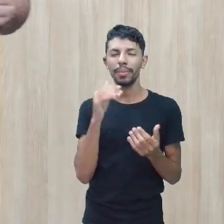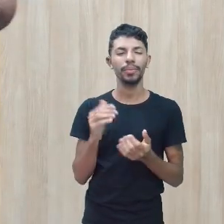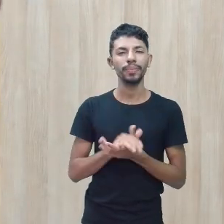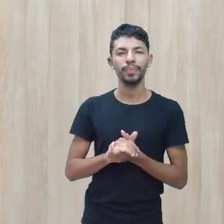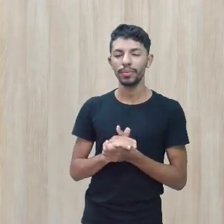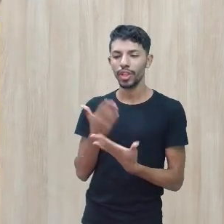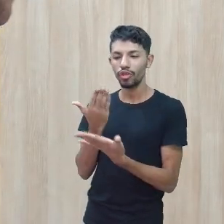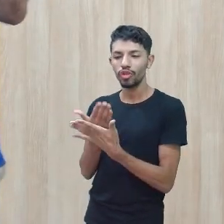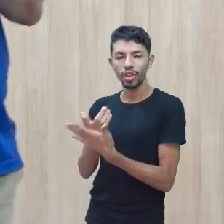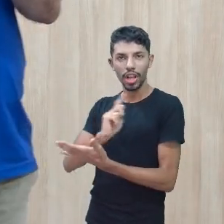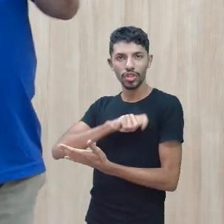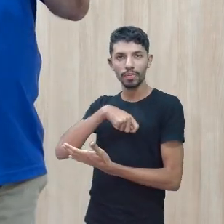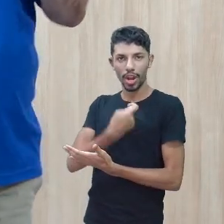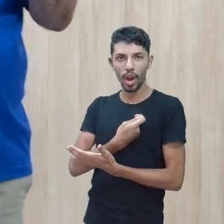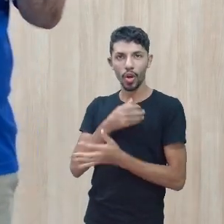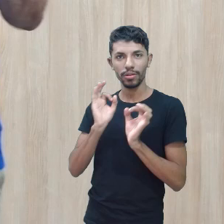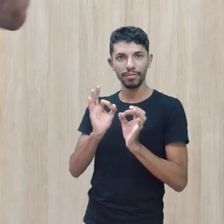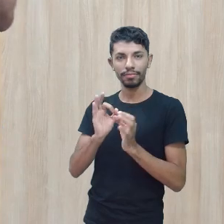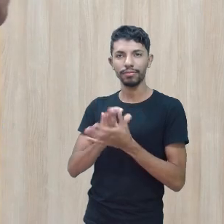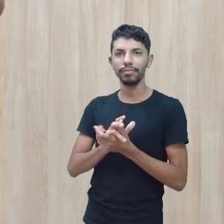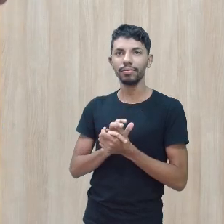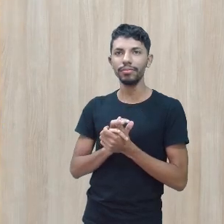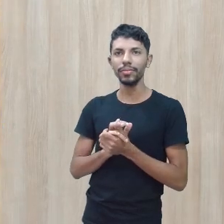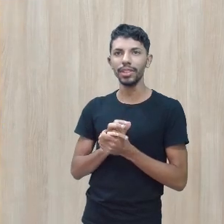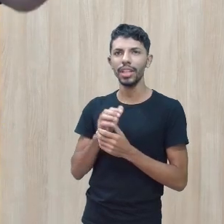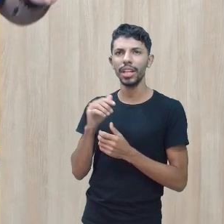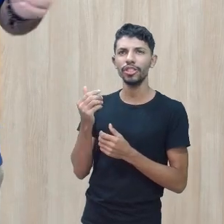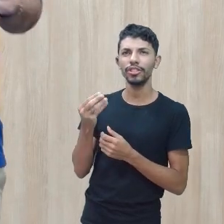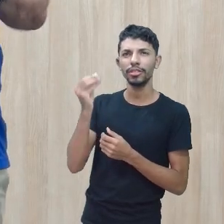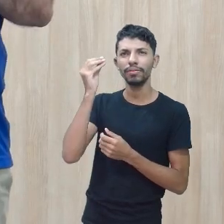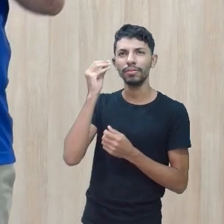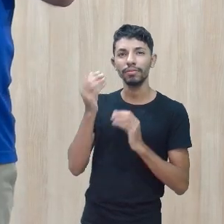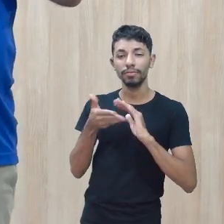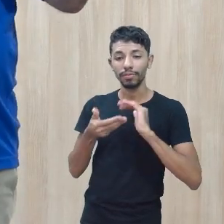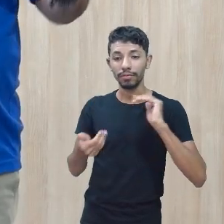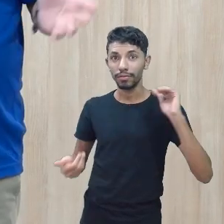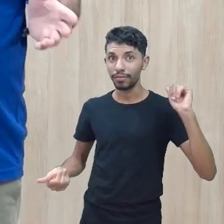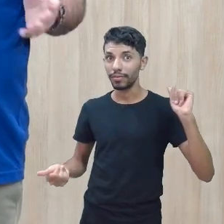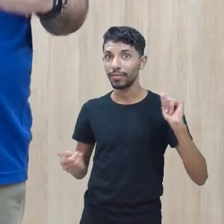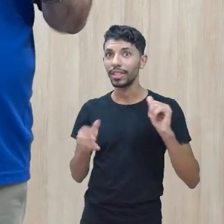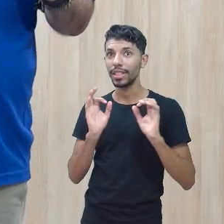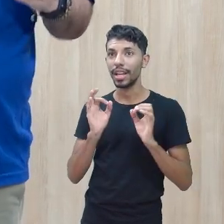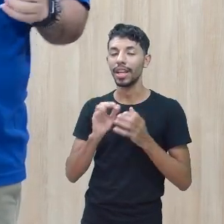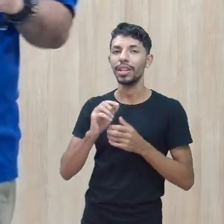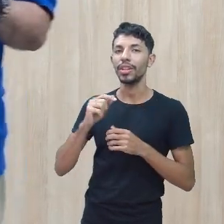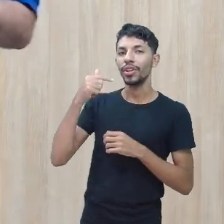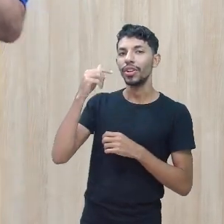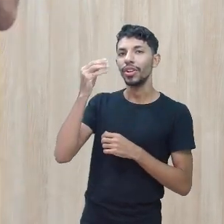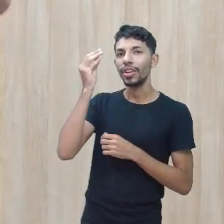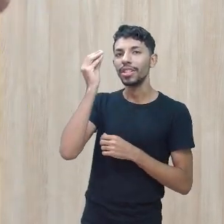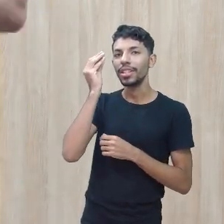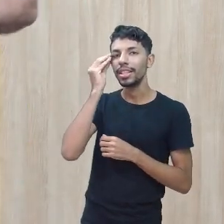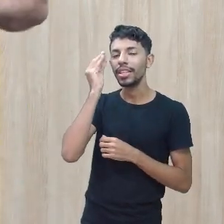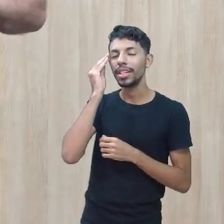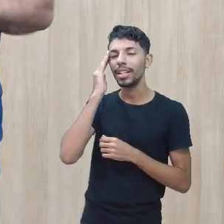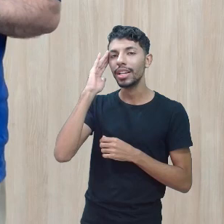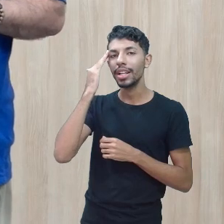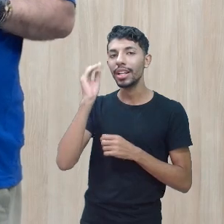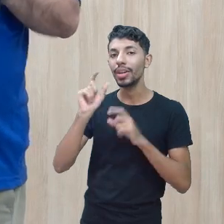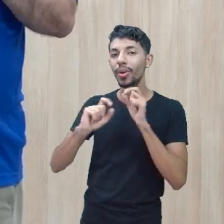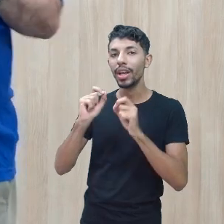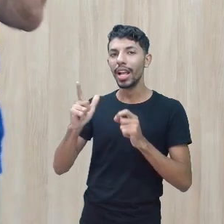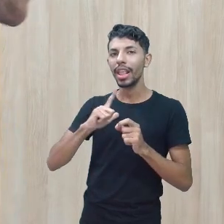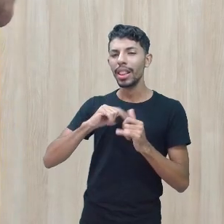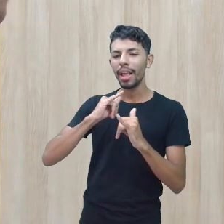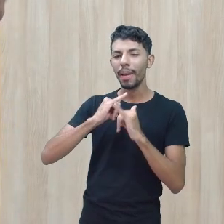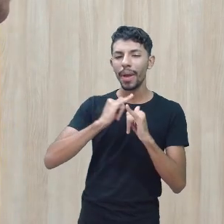espanhol, a gente diz que no espanhol existem algumas semelhanças, né, com o português. Mas você sabia, por exemplo,